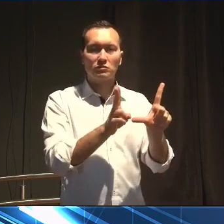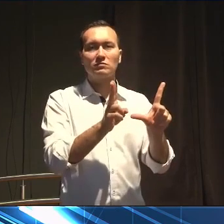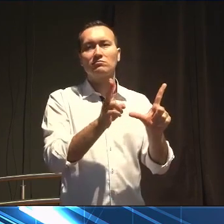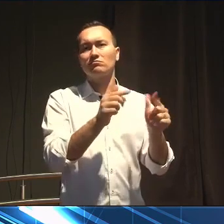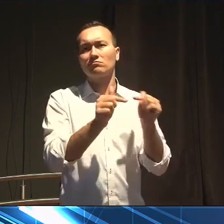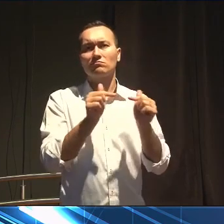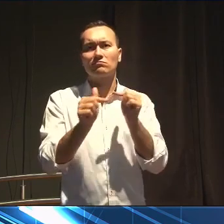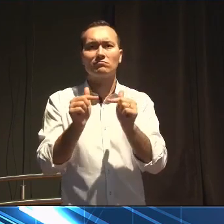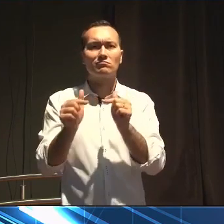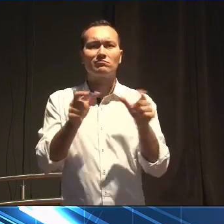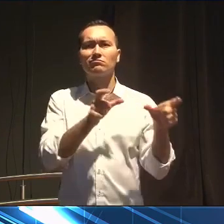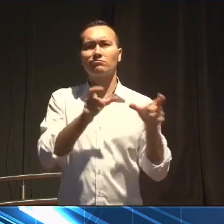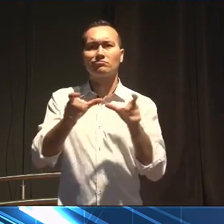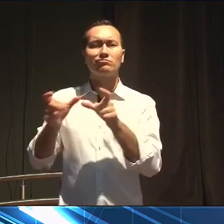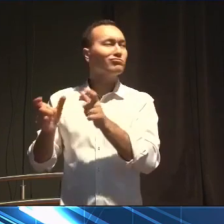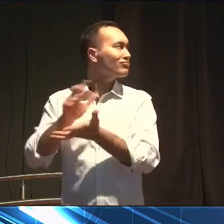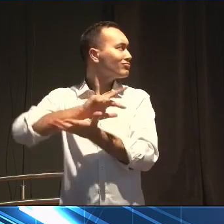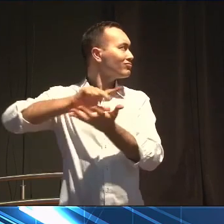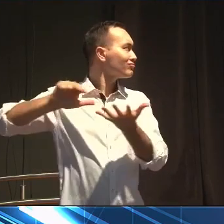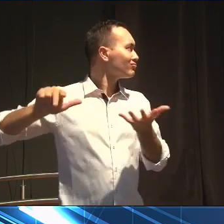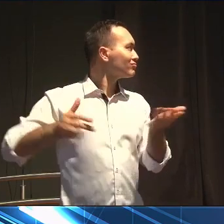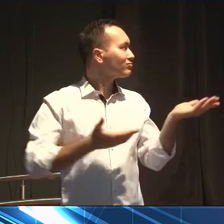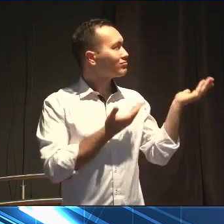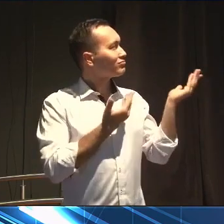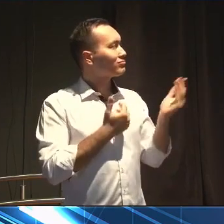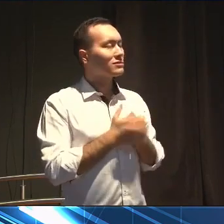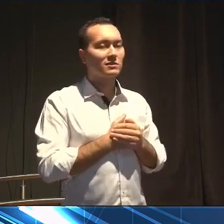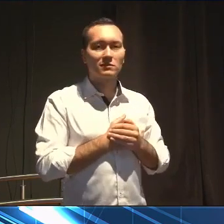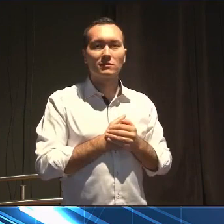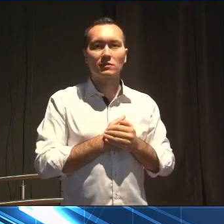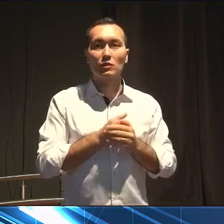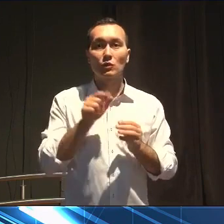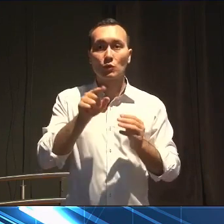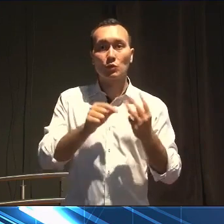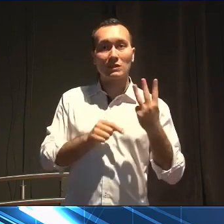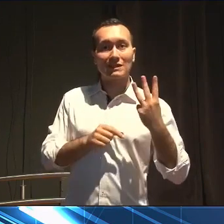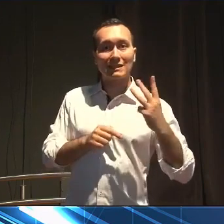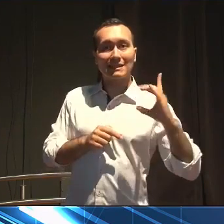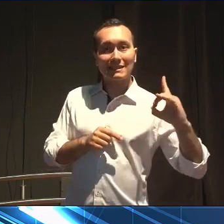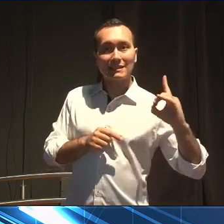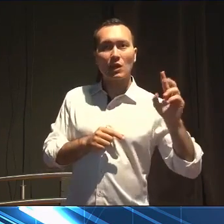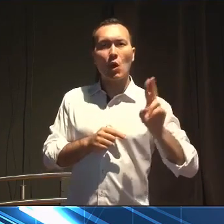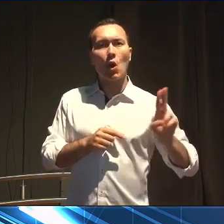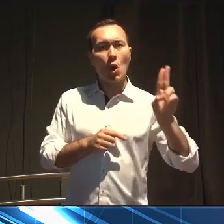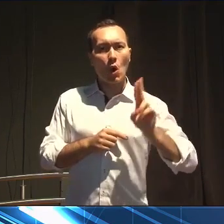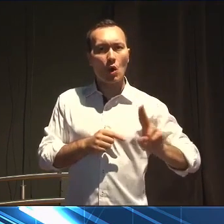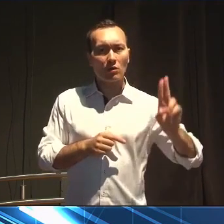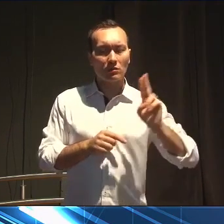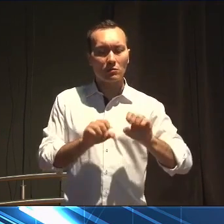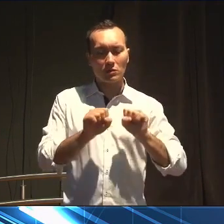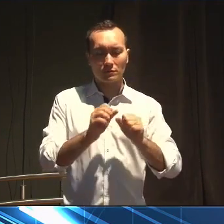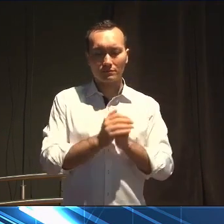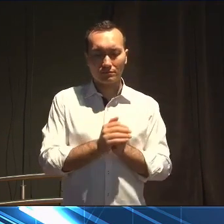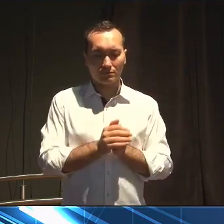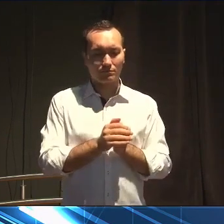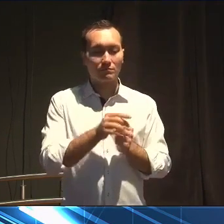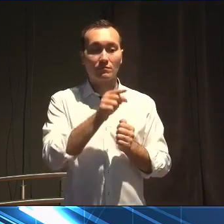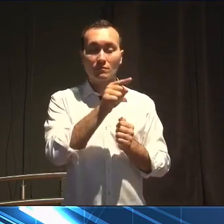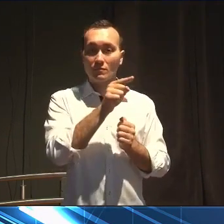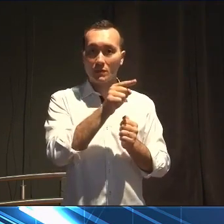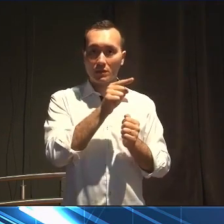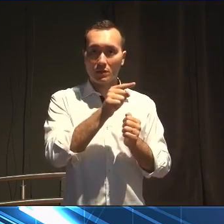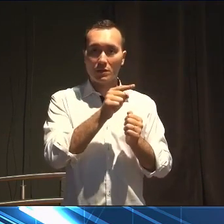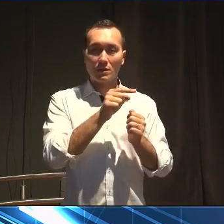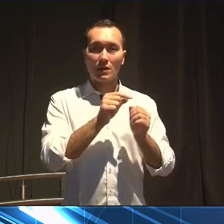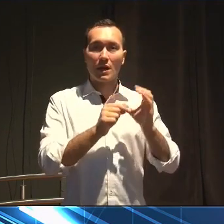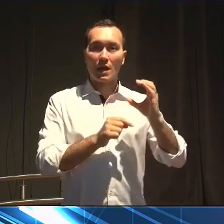transporte. Cada vez mais a gente usa 3D para isso. E a ideia do Omniverse é ser uma plataforma para que a gente